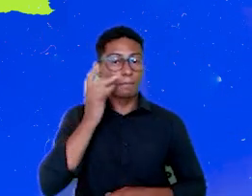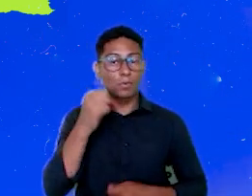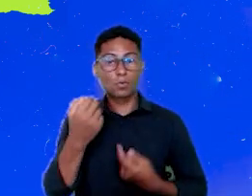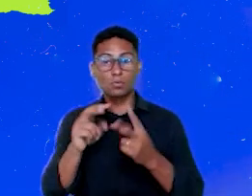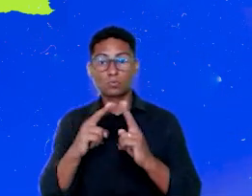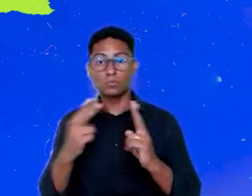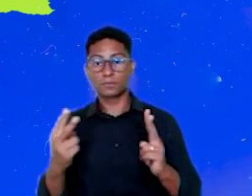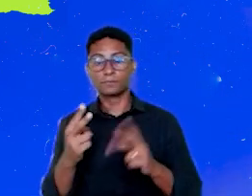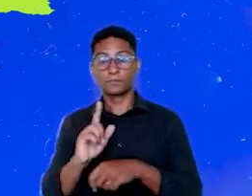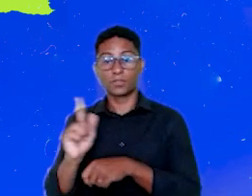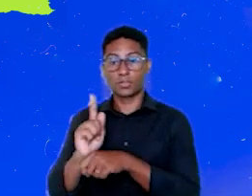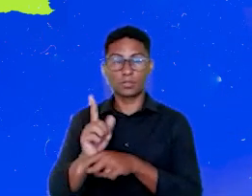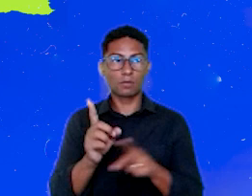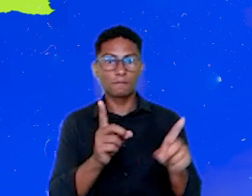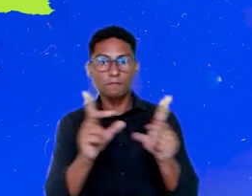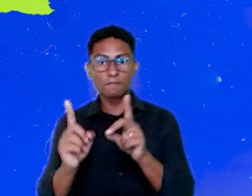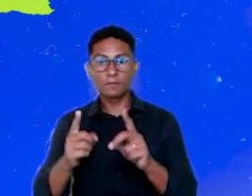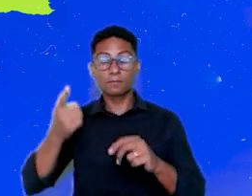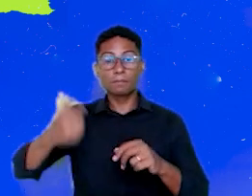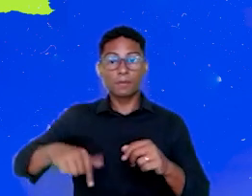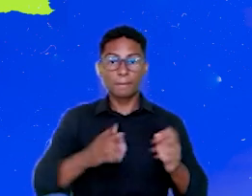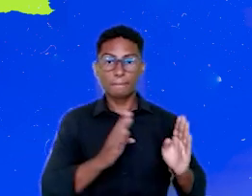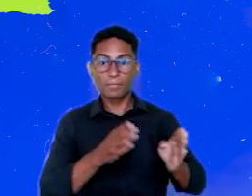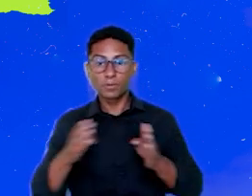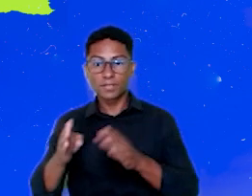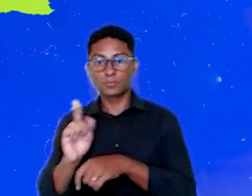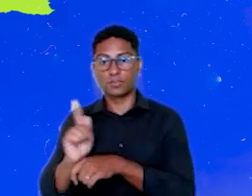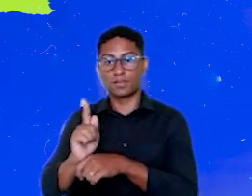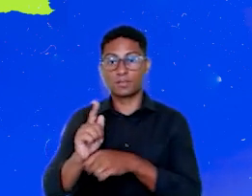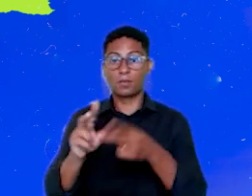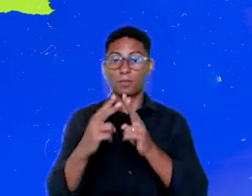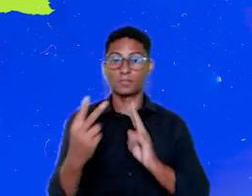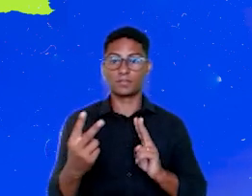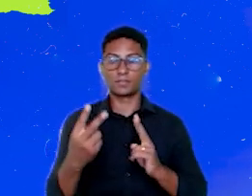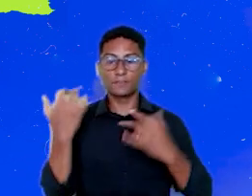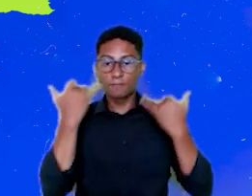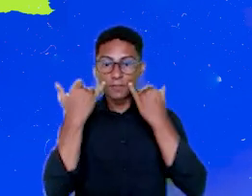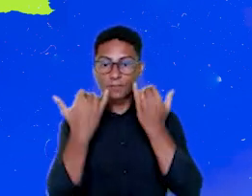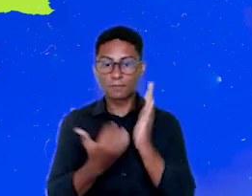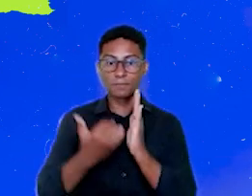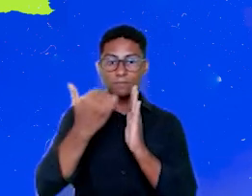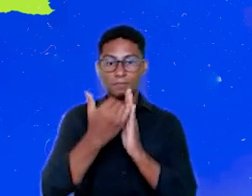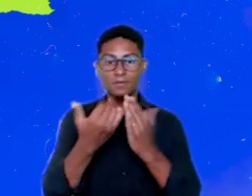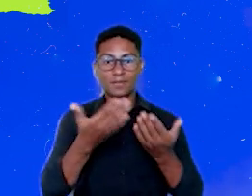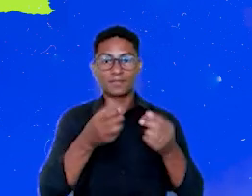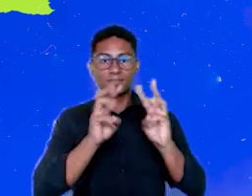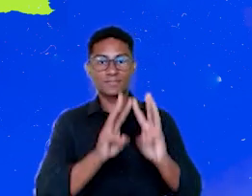Gestão Comercial e Processos Gerenciais à Distância. Mais informações no site